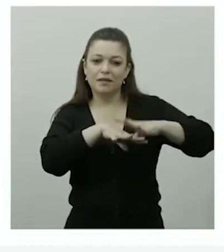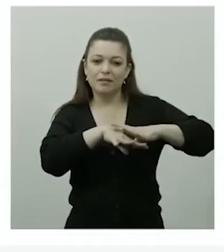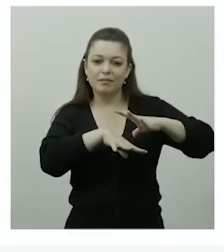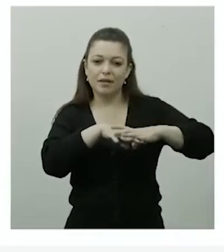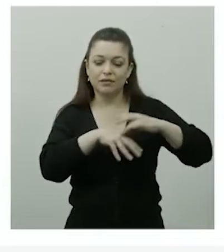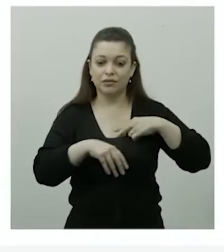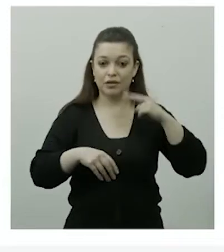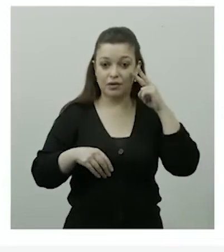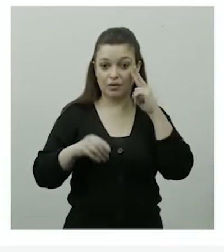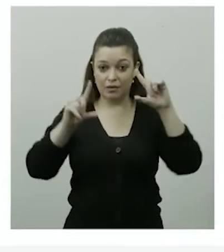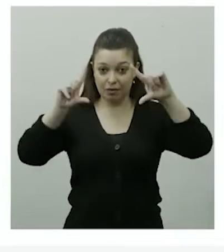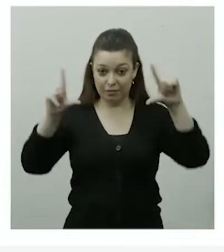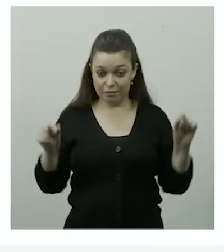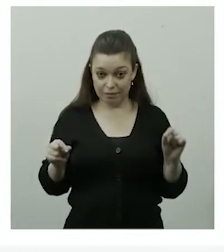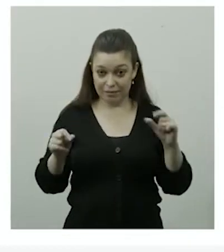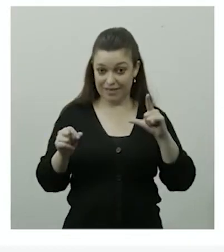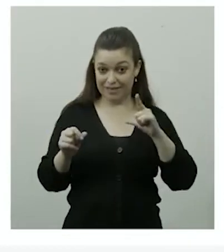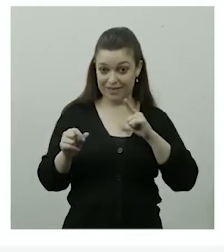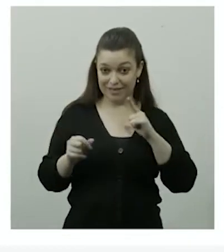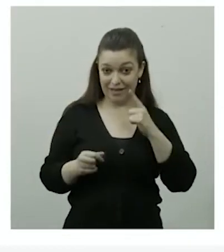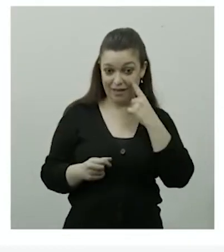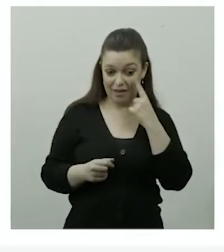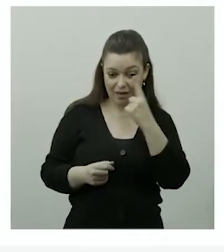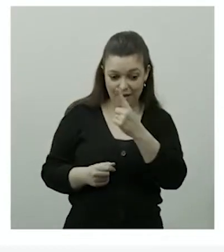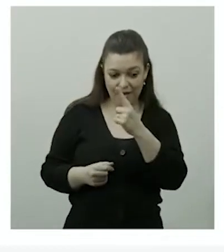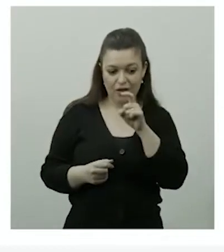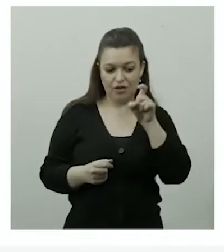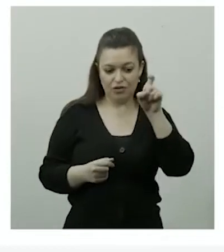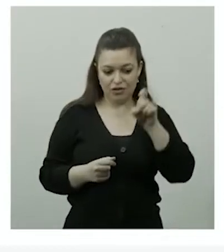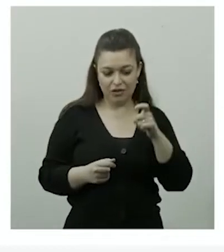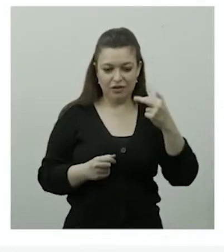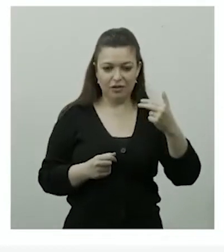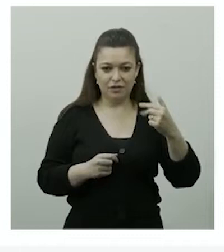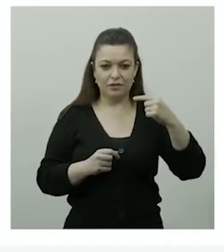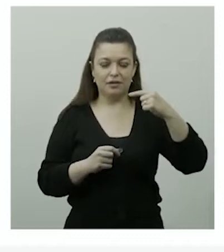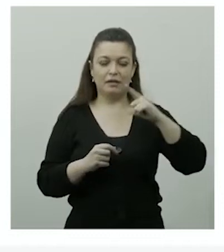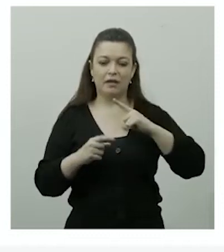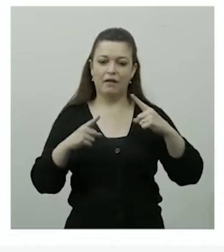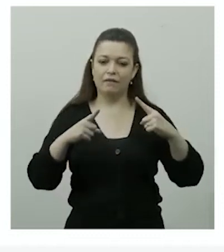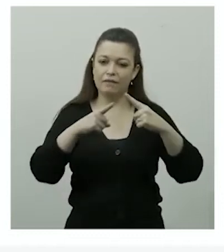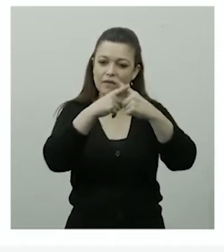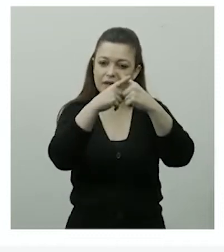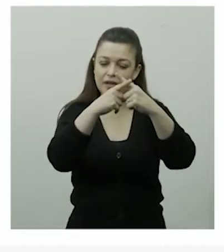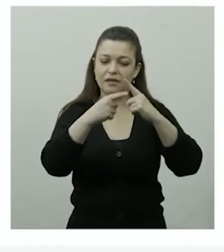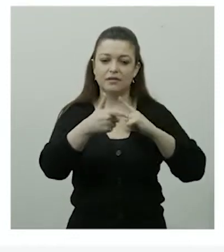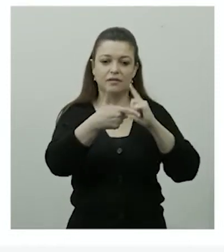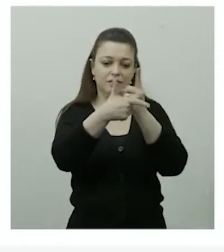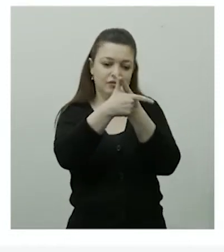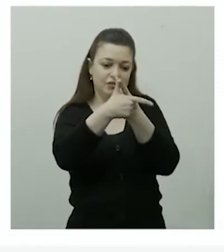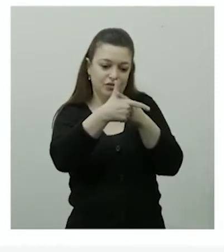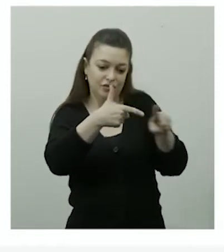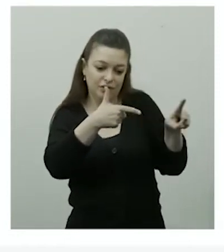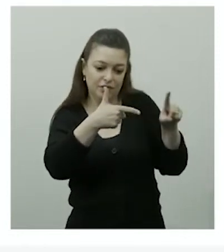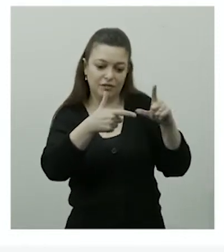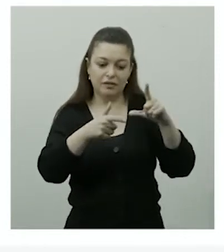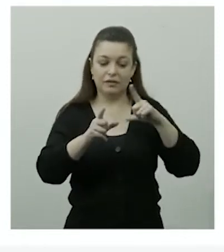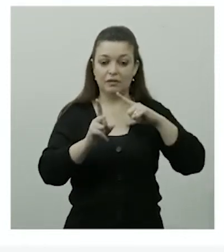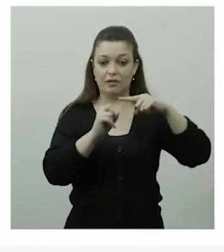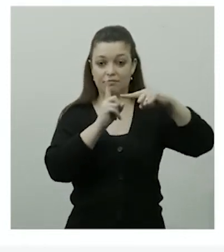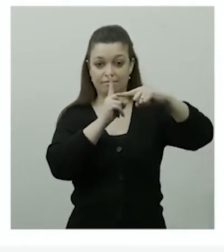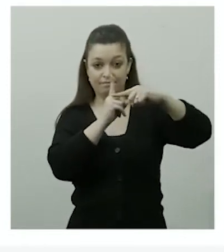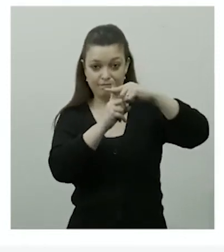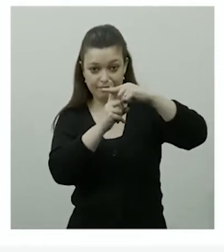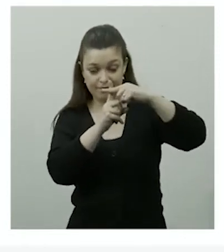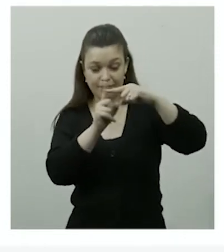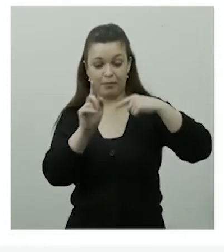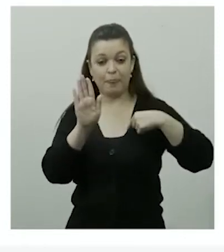na fórmula de Bhaskara, nós usamos a multiplicação, a divisão, a adição e